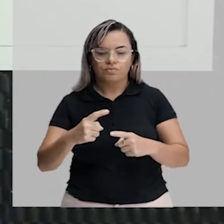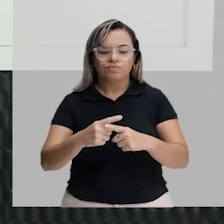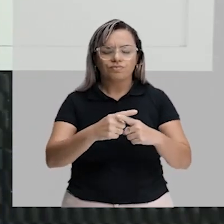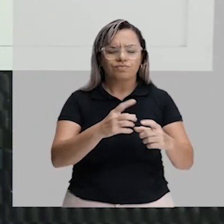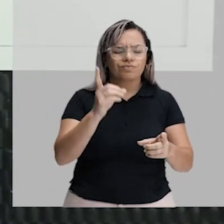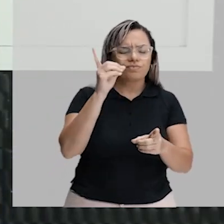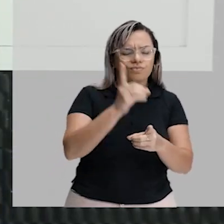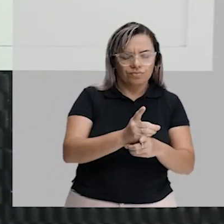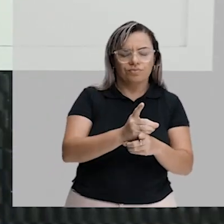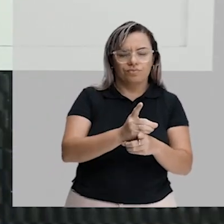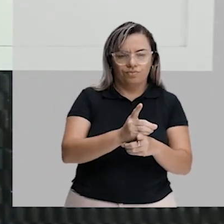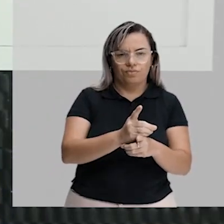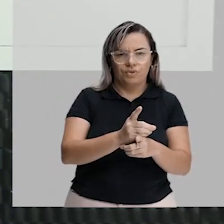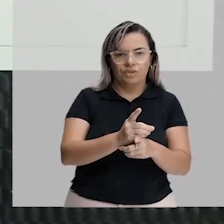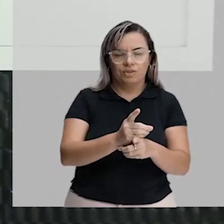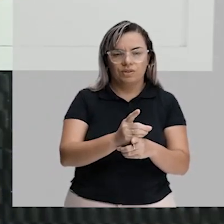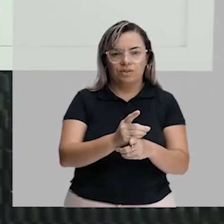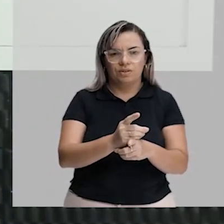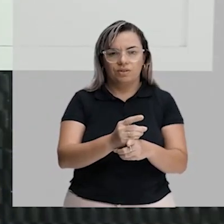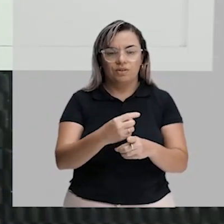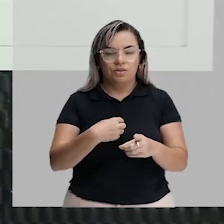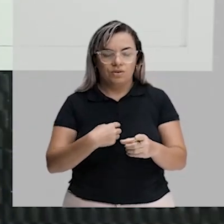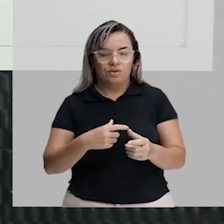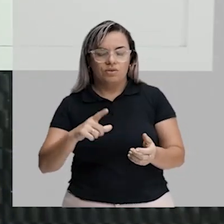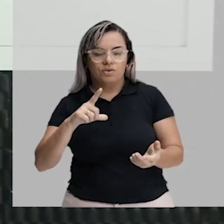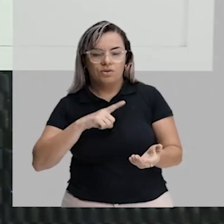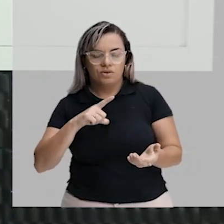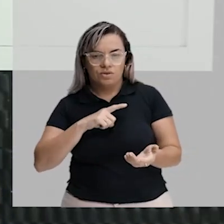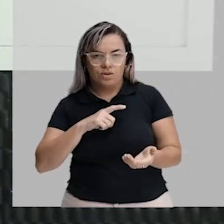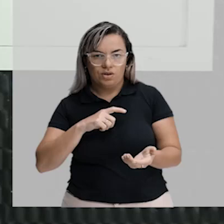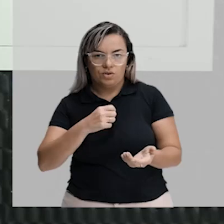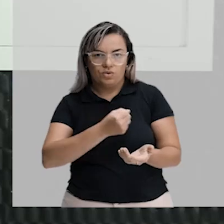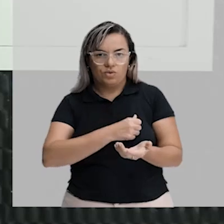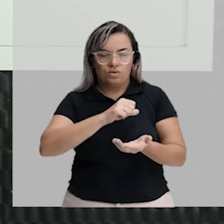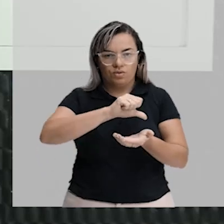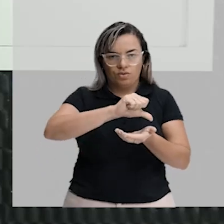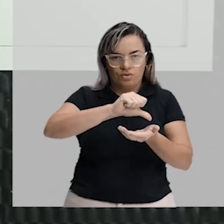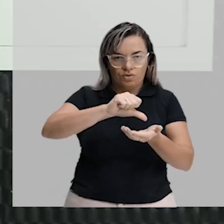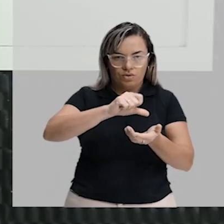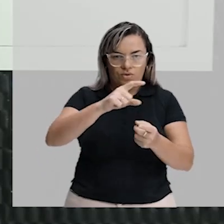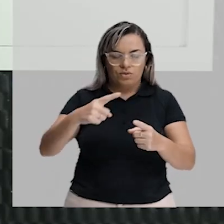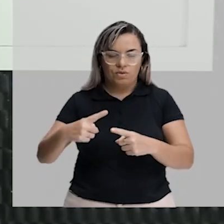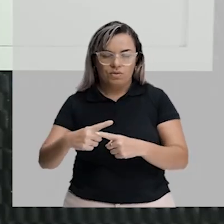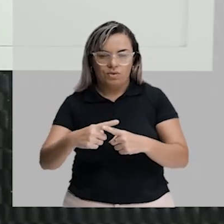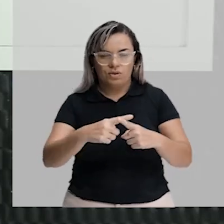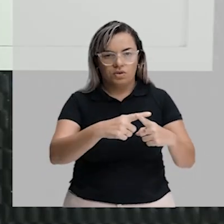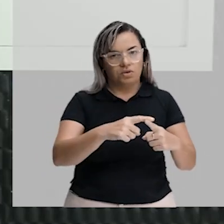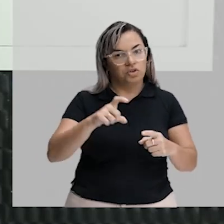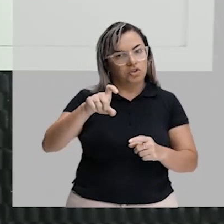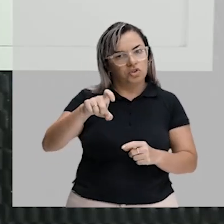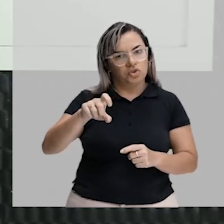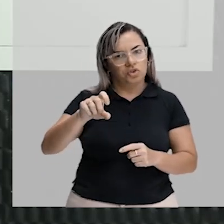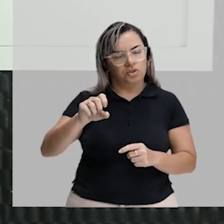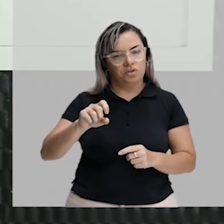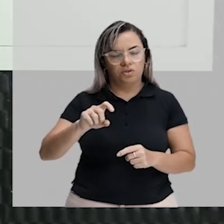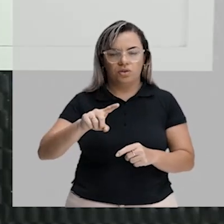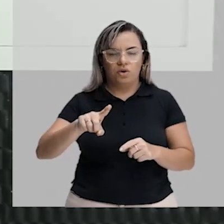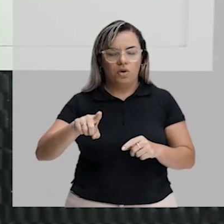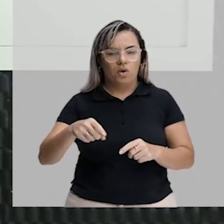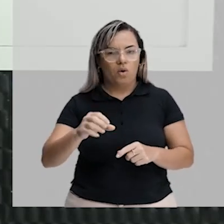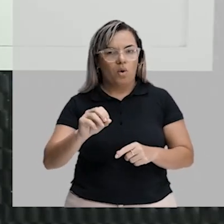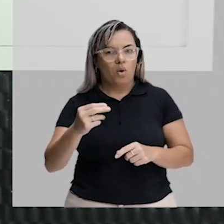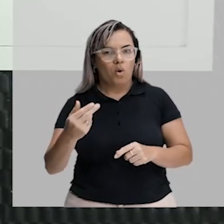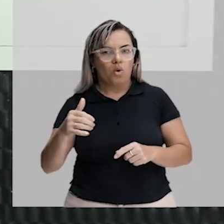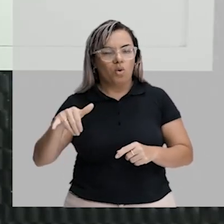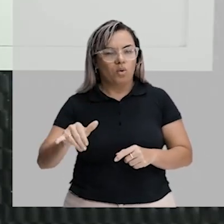polinômio? Você tem um polinômio, você tem uma variável, Todo polinômio tem uma variável, x, y, pode ser qualquer letra. Então,